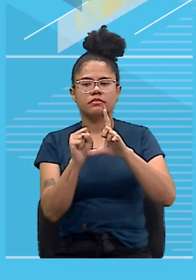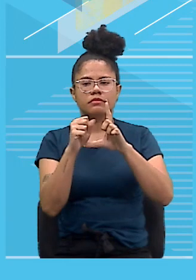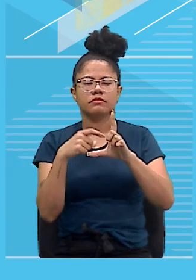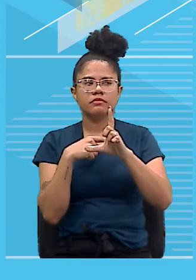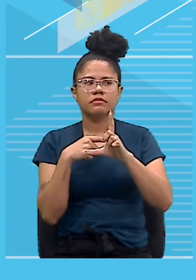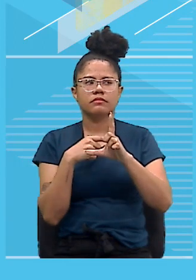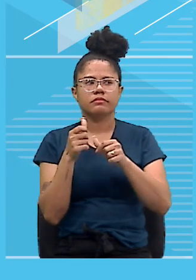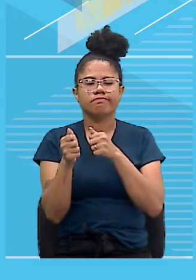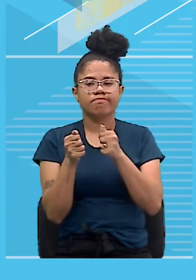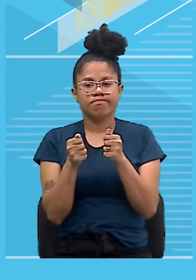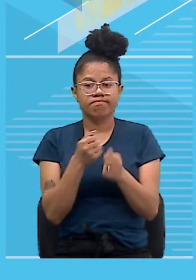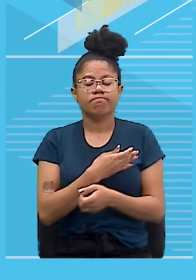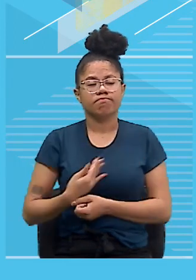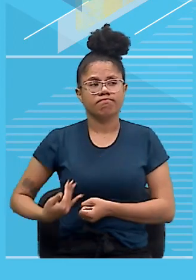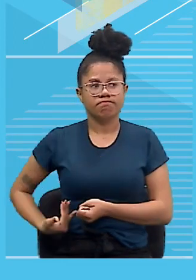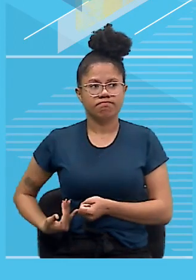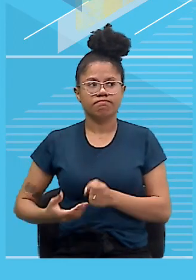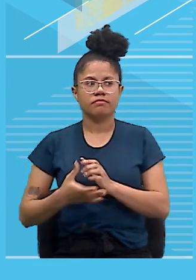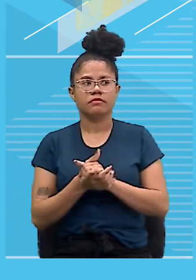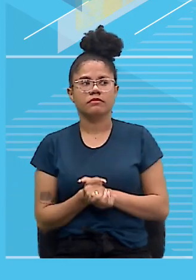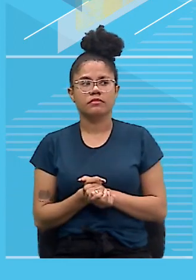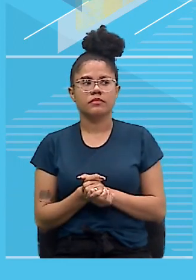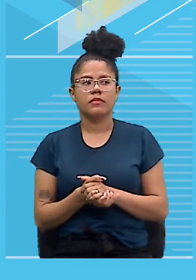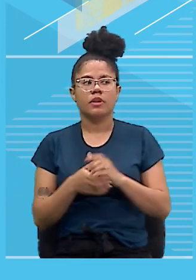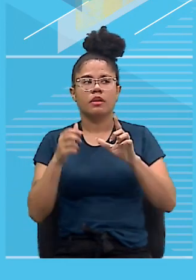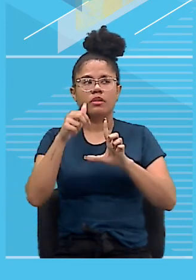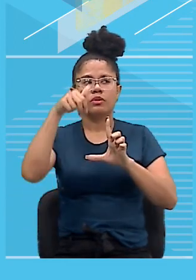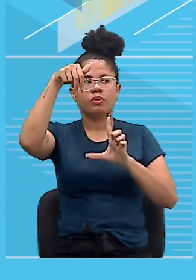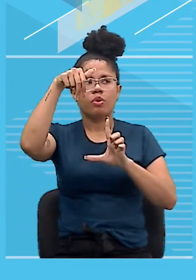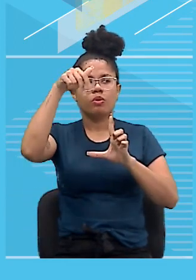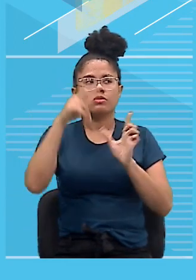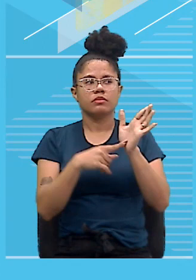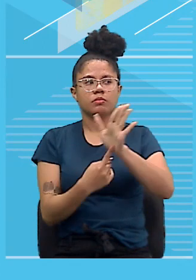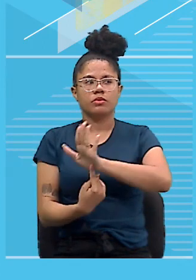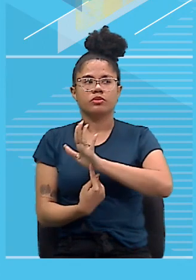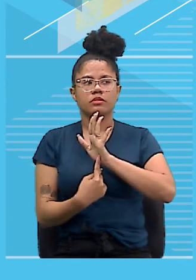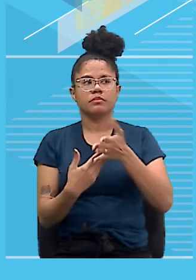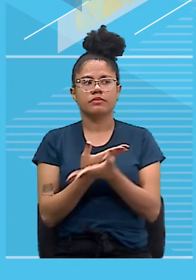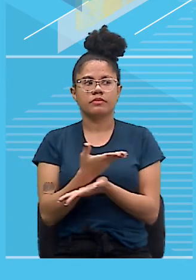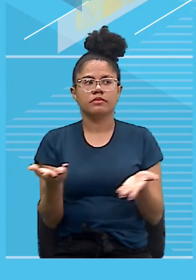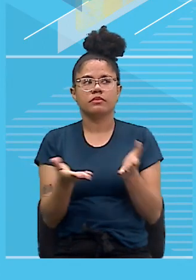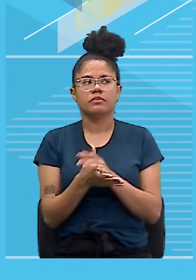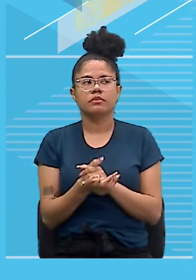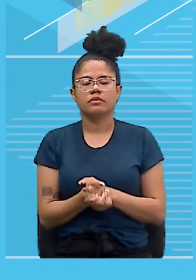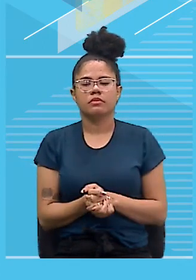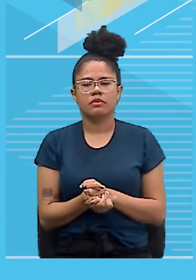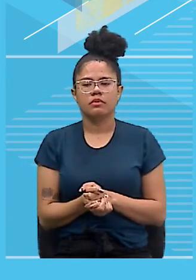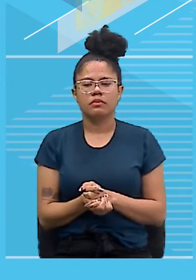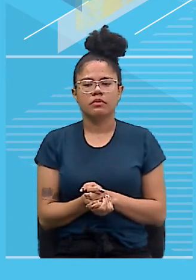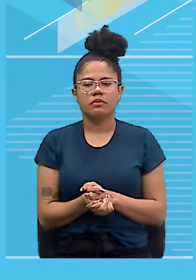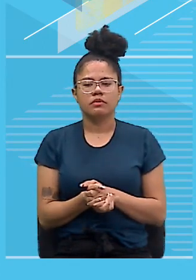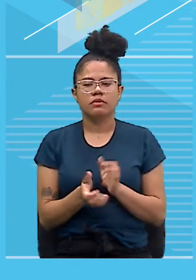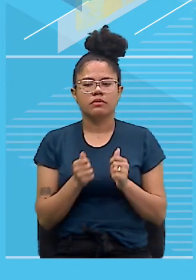governo a parte norte que eu destaquei para vocês é